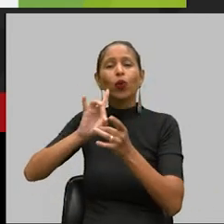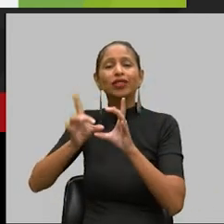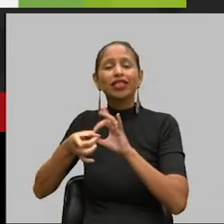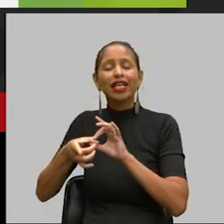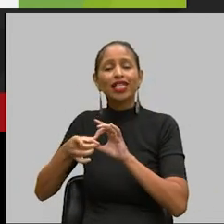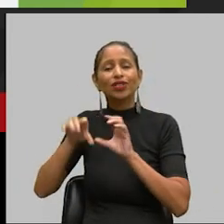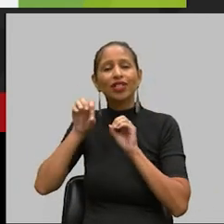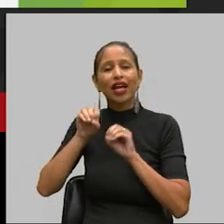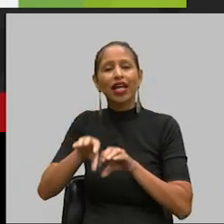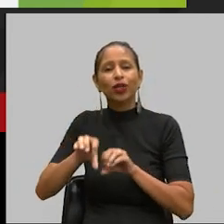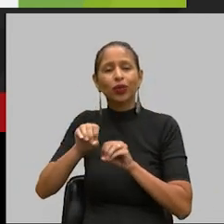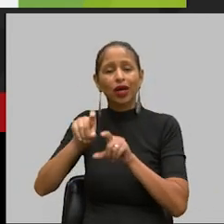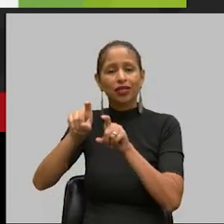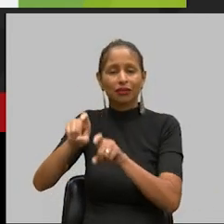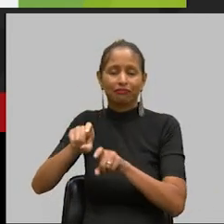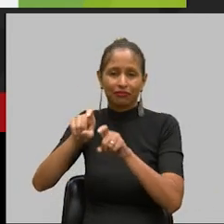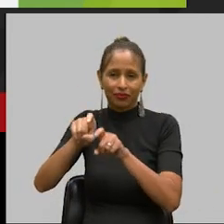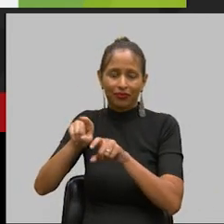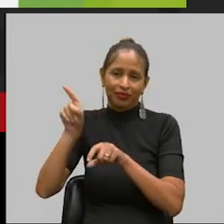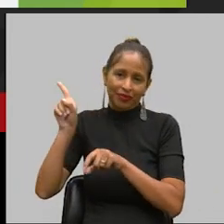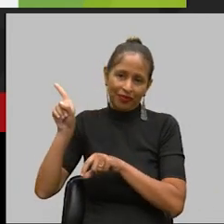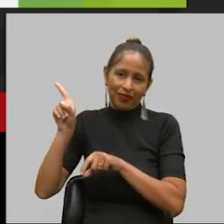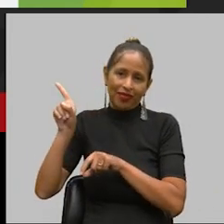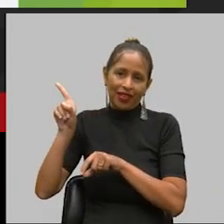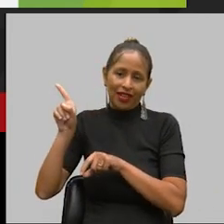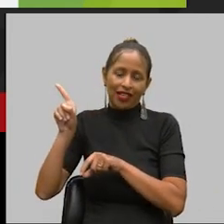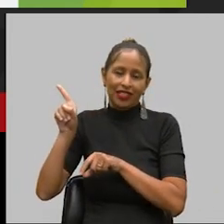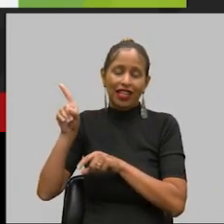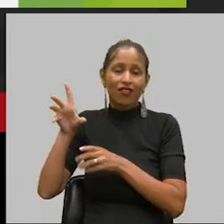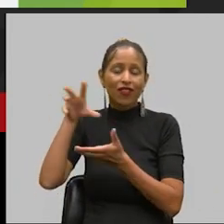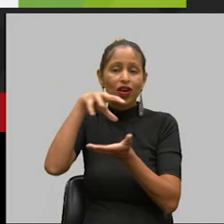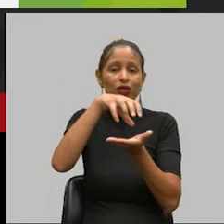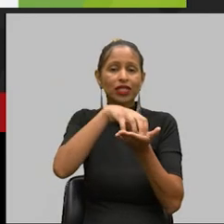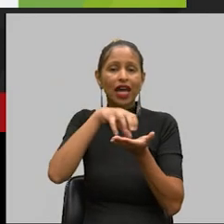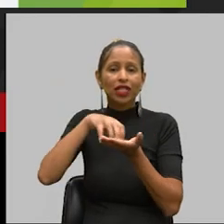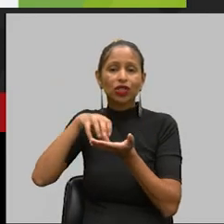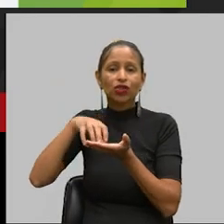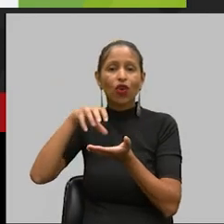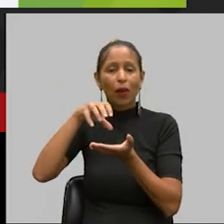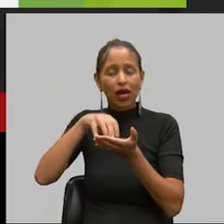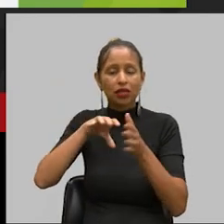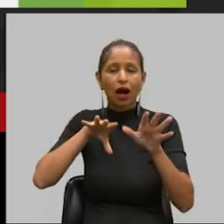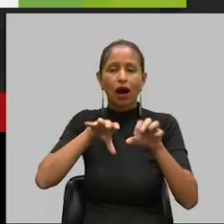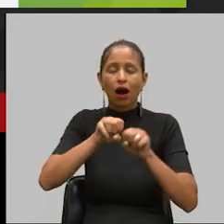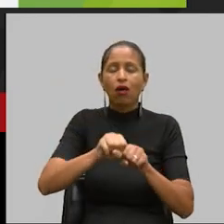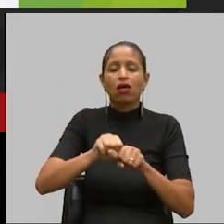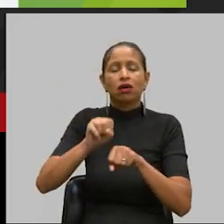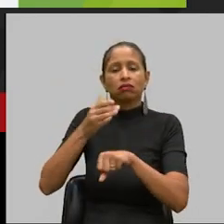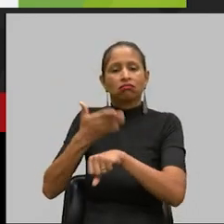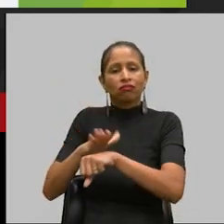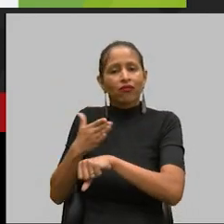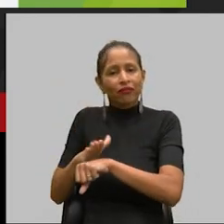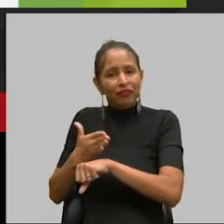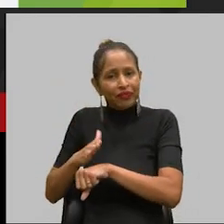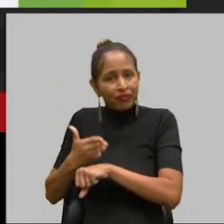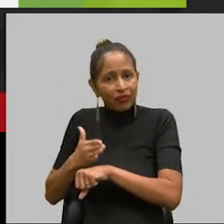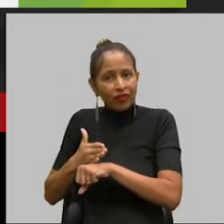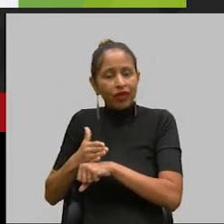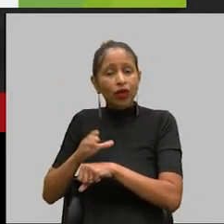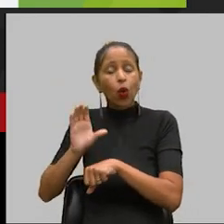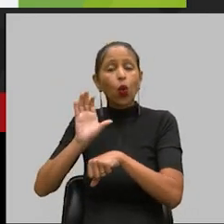Campo né então são vários os Centro de Formação que tá desenvolvendo tá desenvolvendo